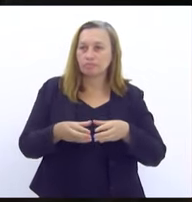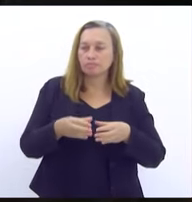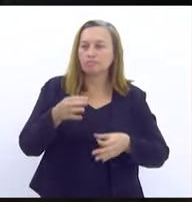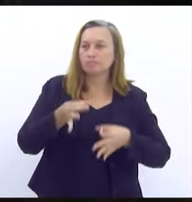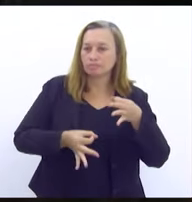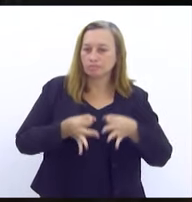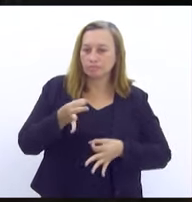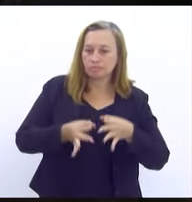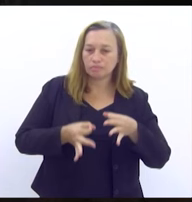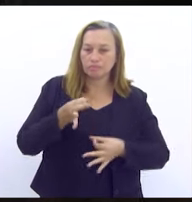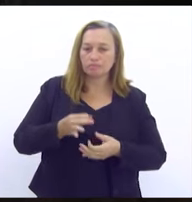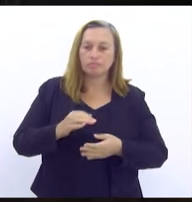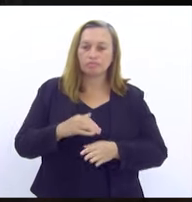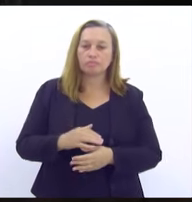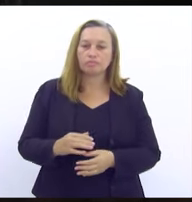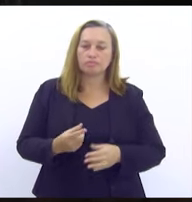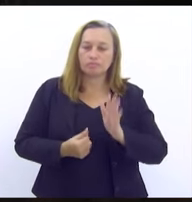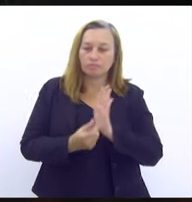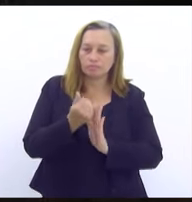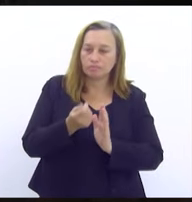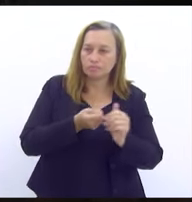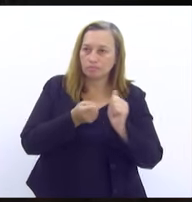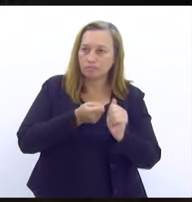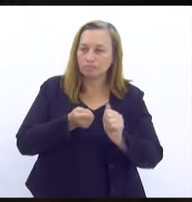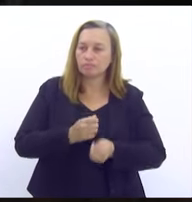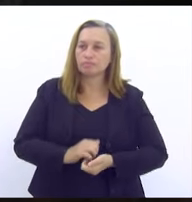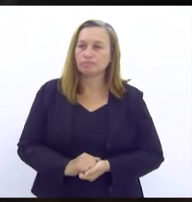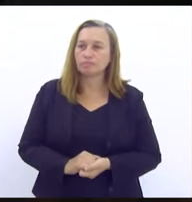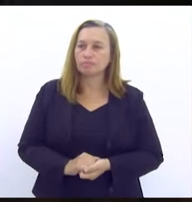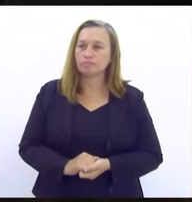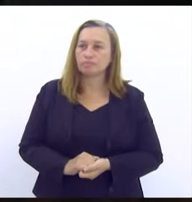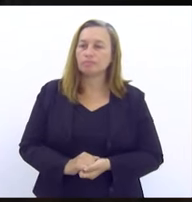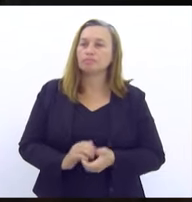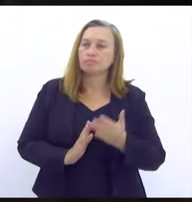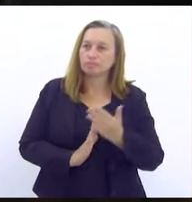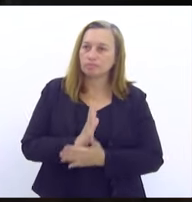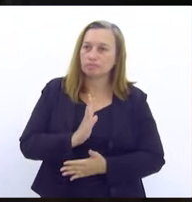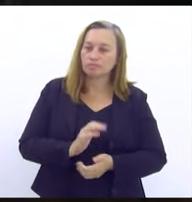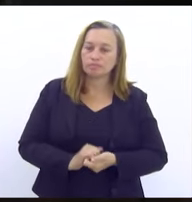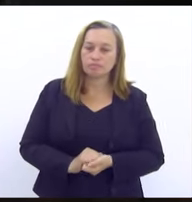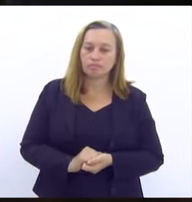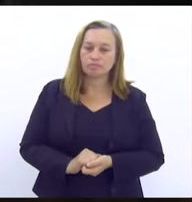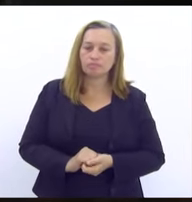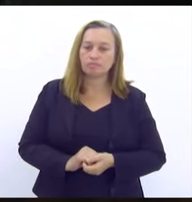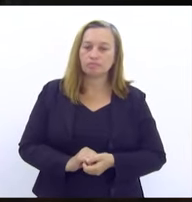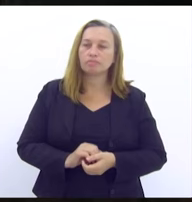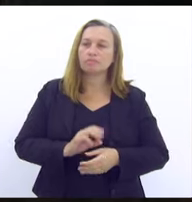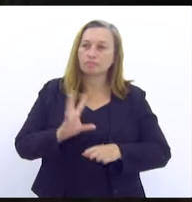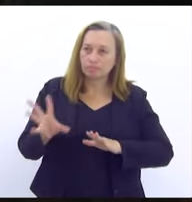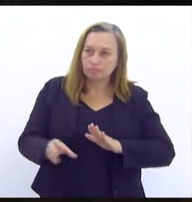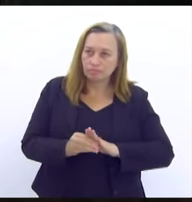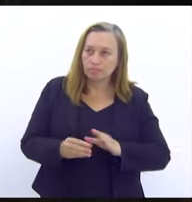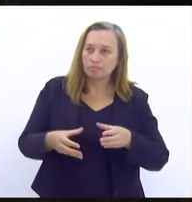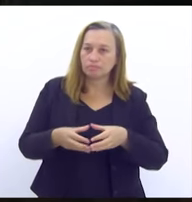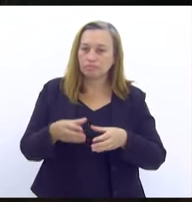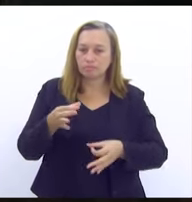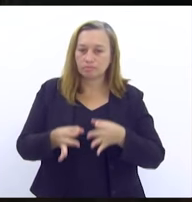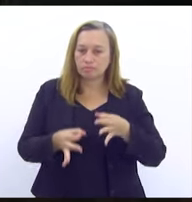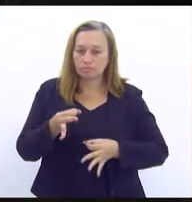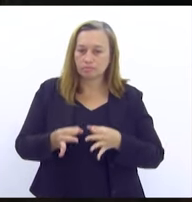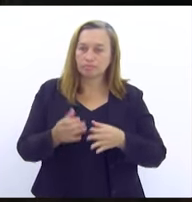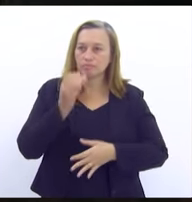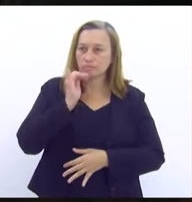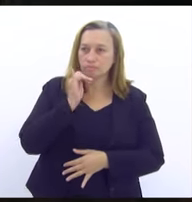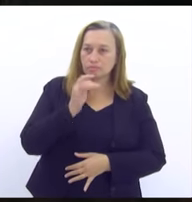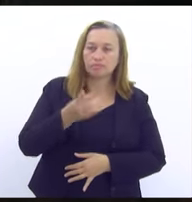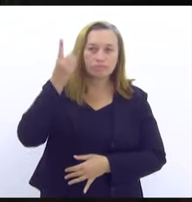e Justiça, de Orçamento, Fiscalização Financeira e Controle, favorável, com as emendas da Comissão de Constituição e Justiça.